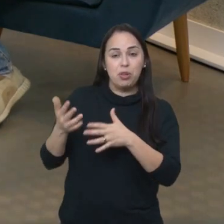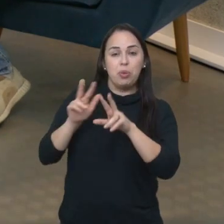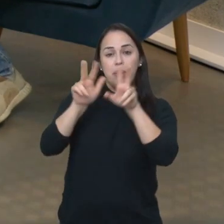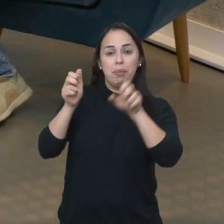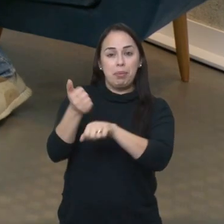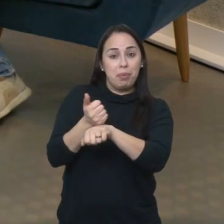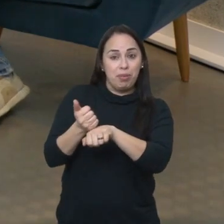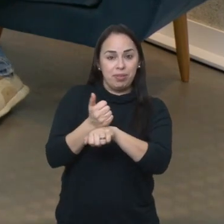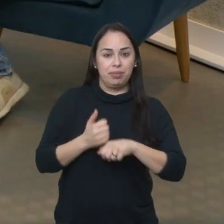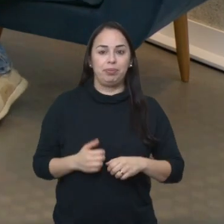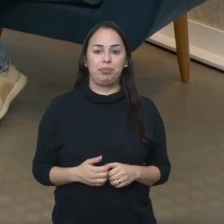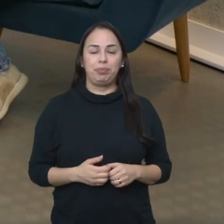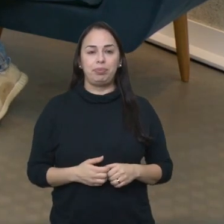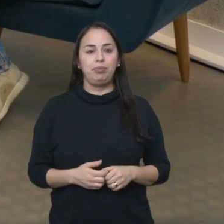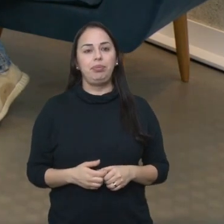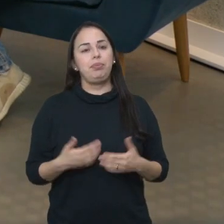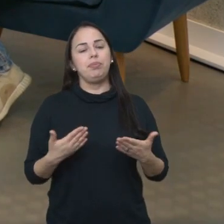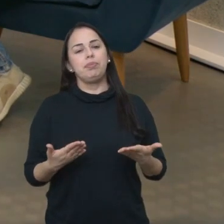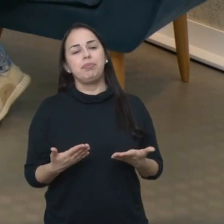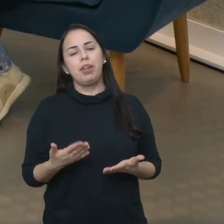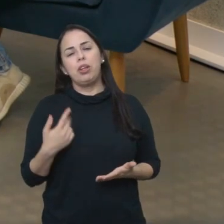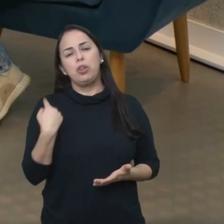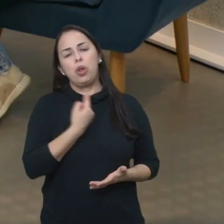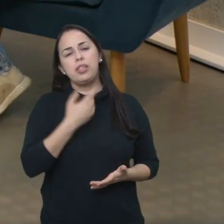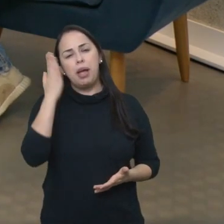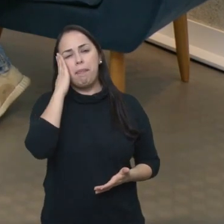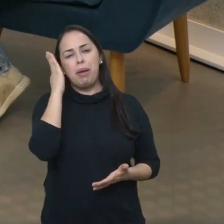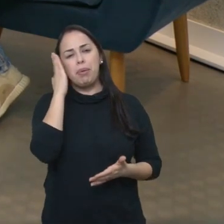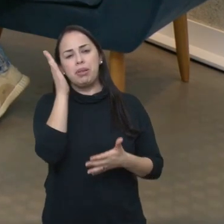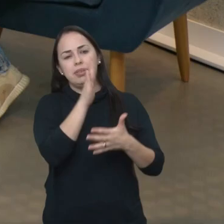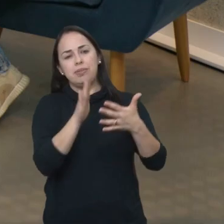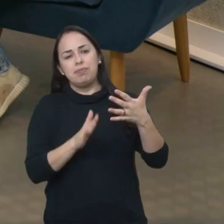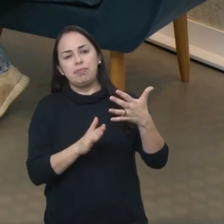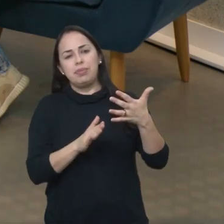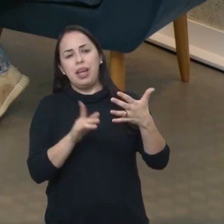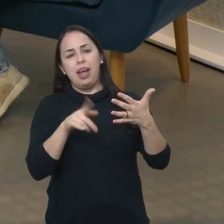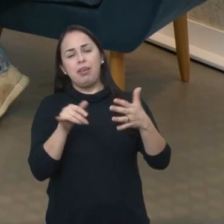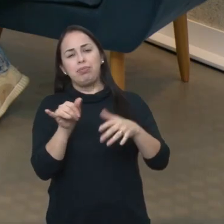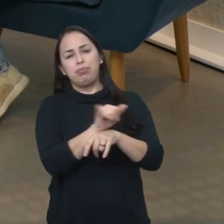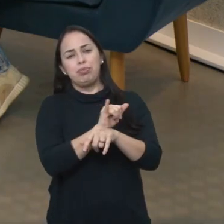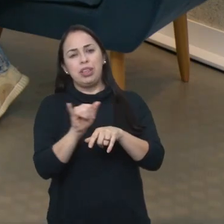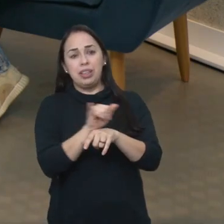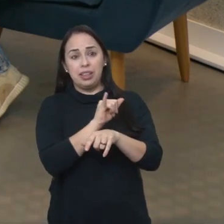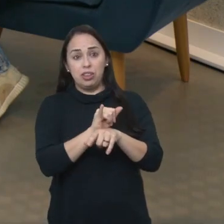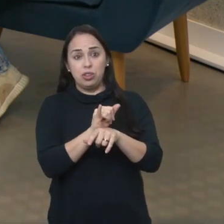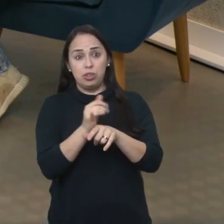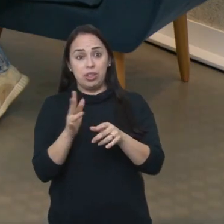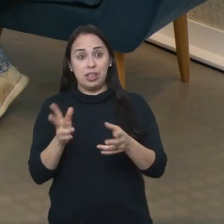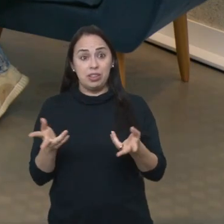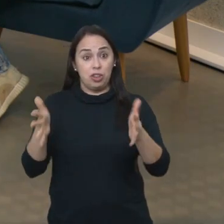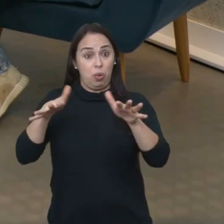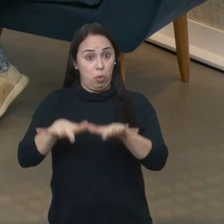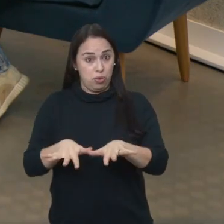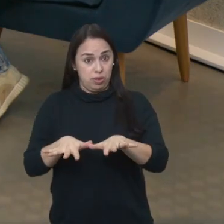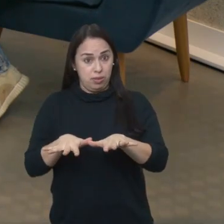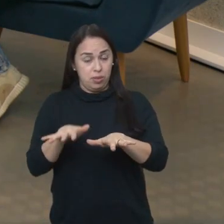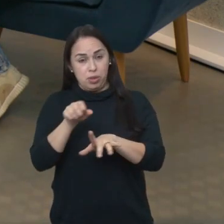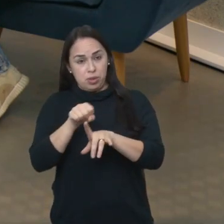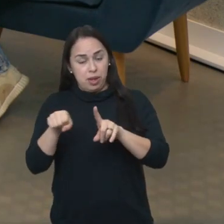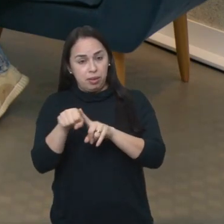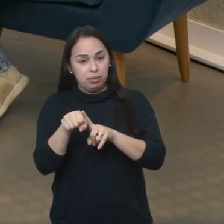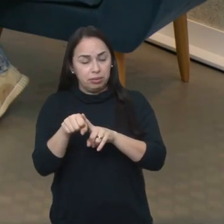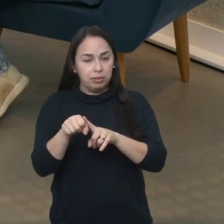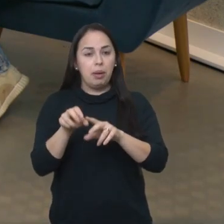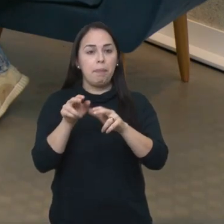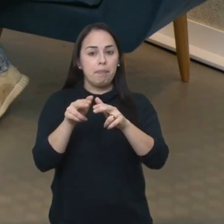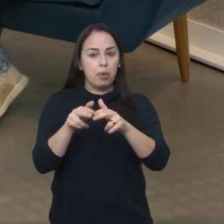profissão, né, Aline? Sim. Aline, sabemos que Libras é uma importante ferramenta de inclusão social